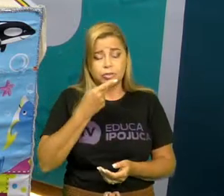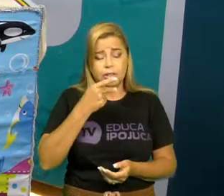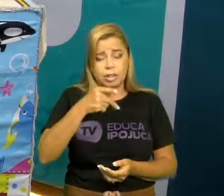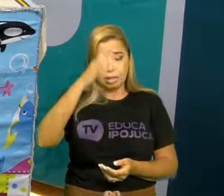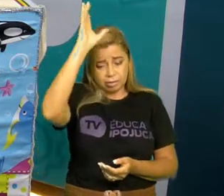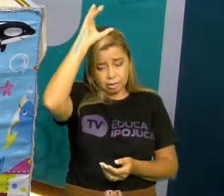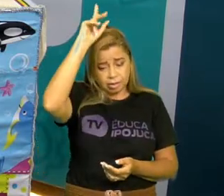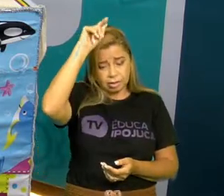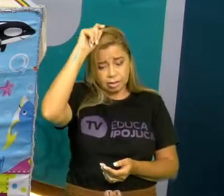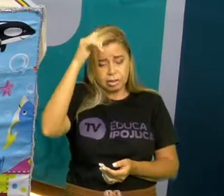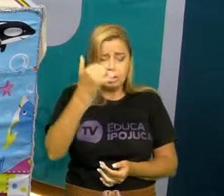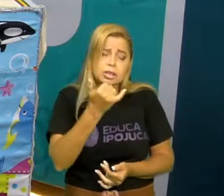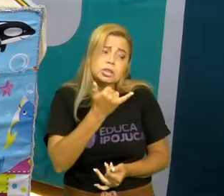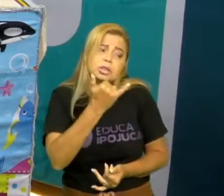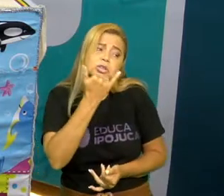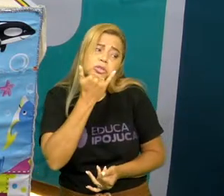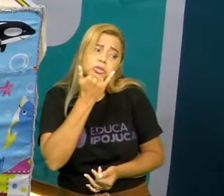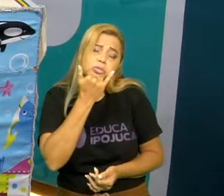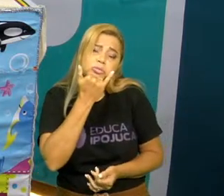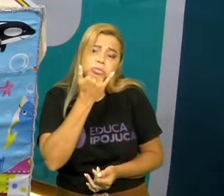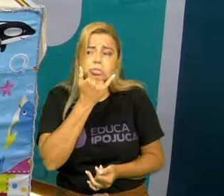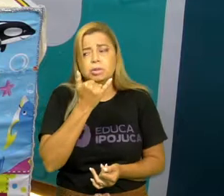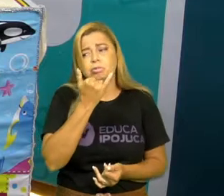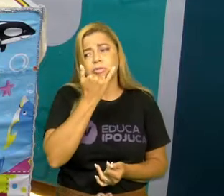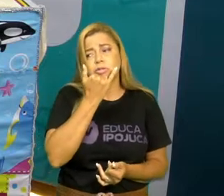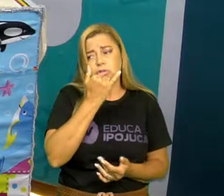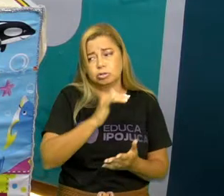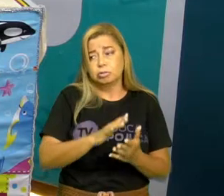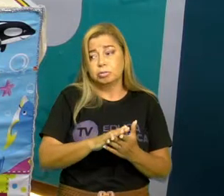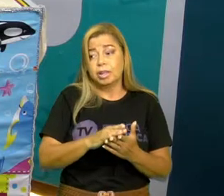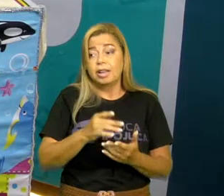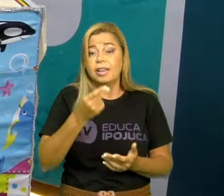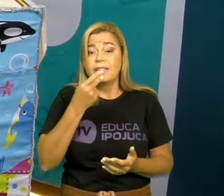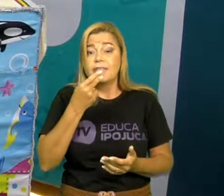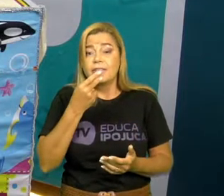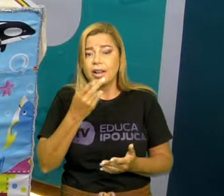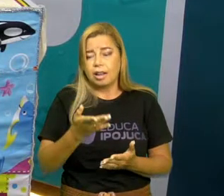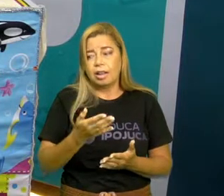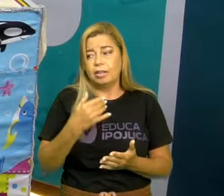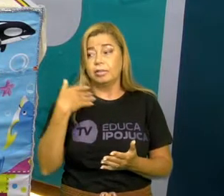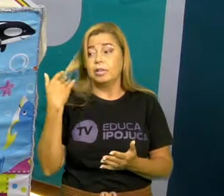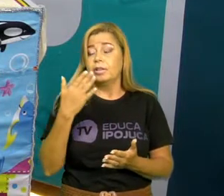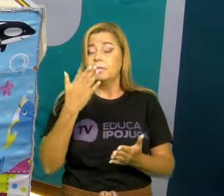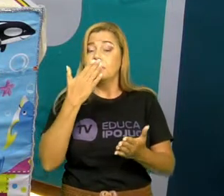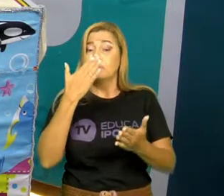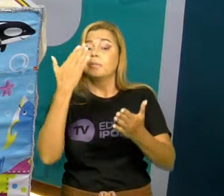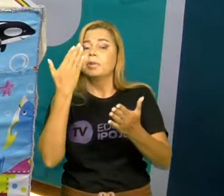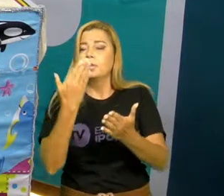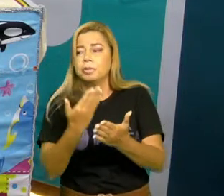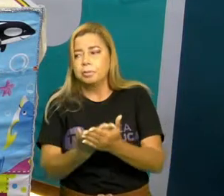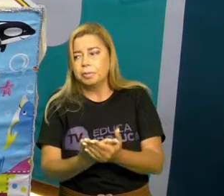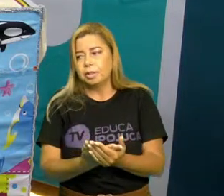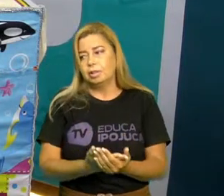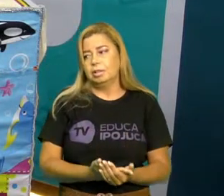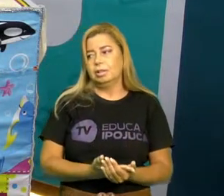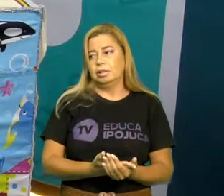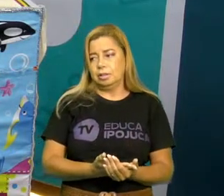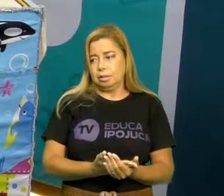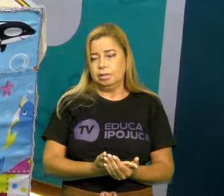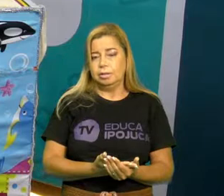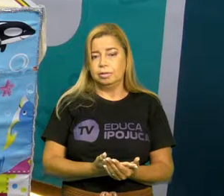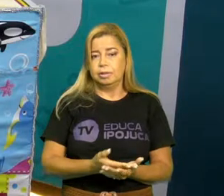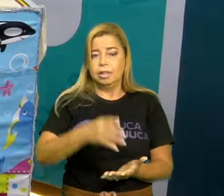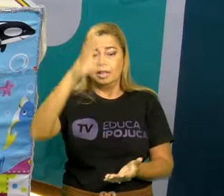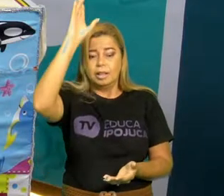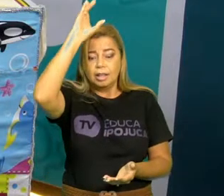mesmo? Isso mesmo. E prometeram à galinha que não ia mais fazer aquilo. Que é